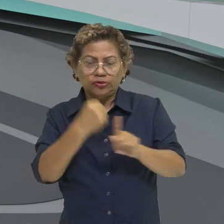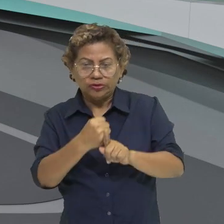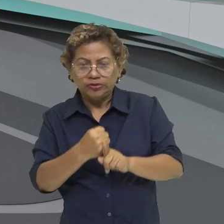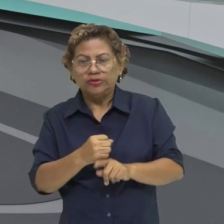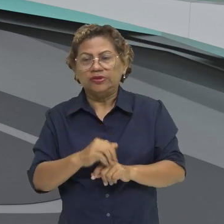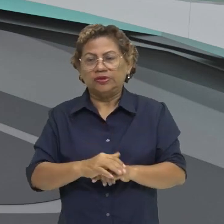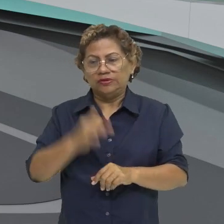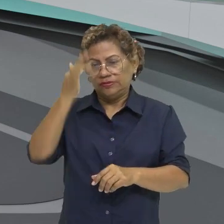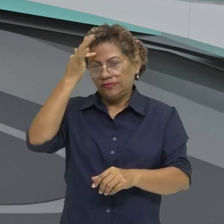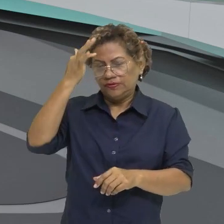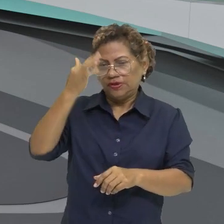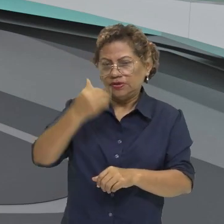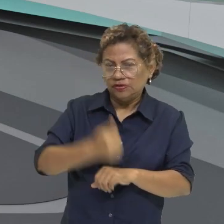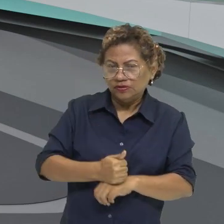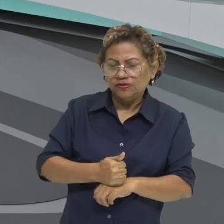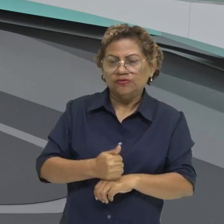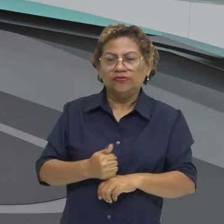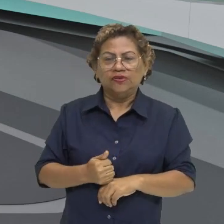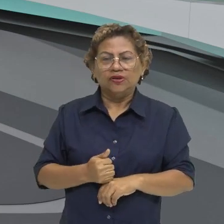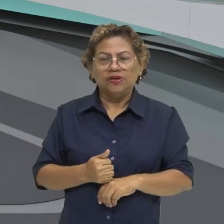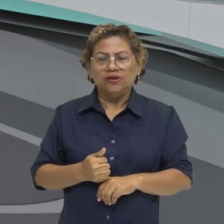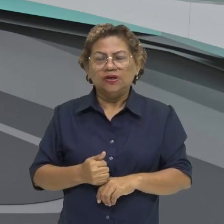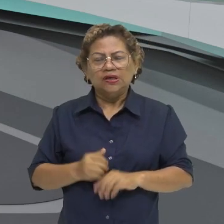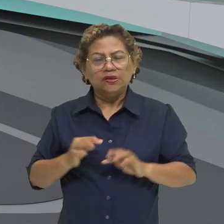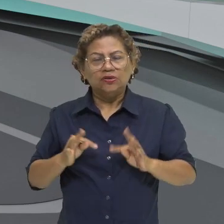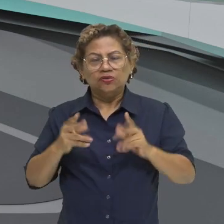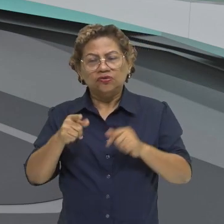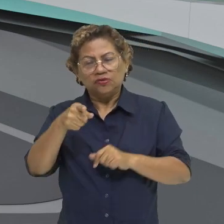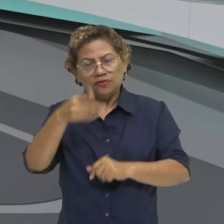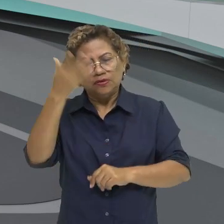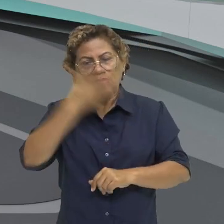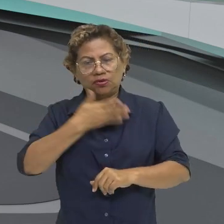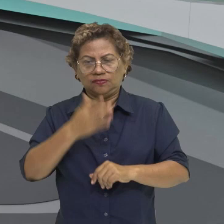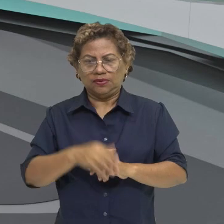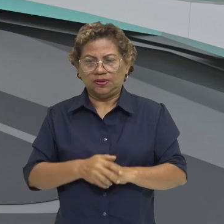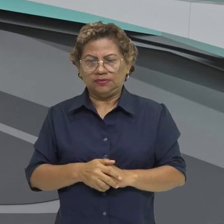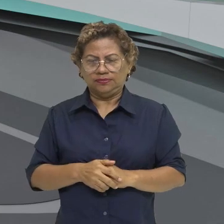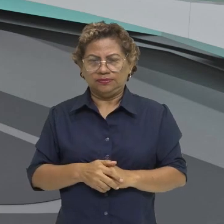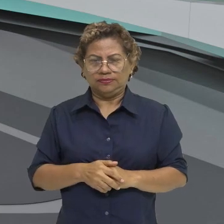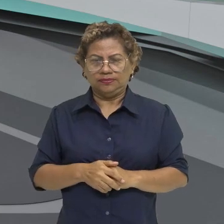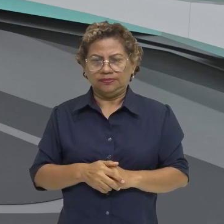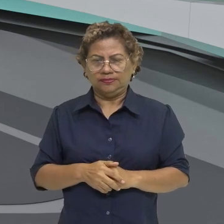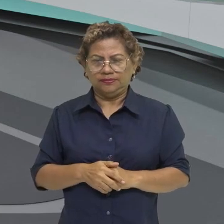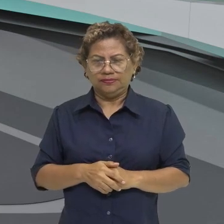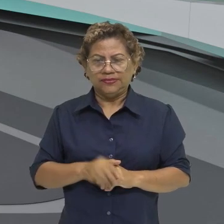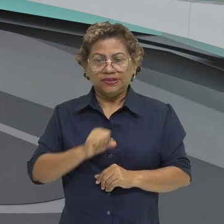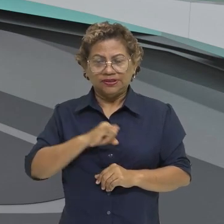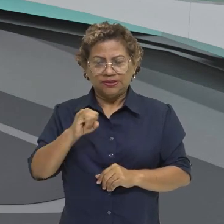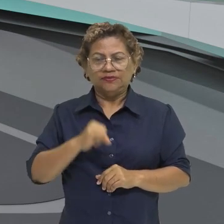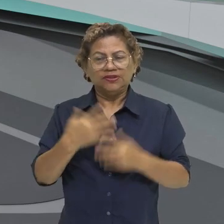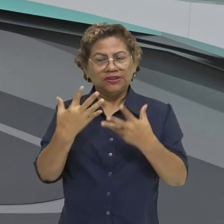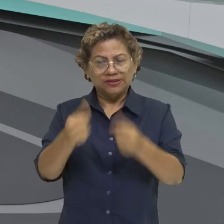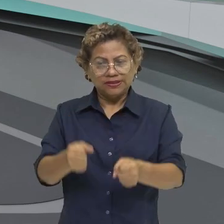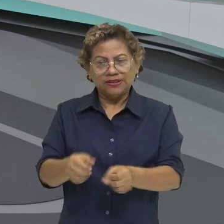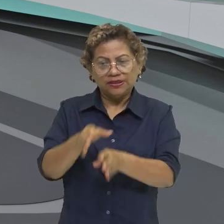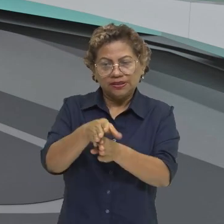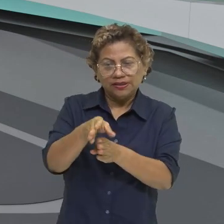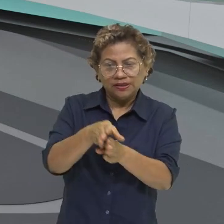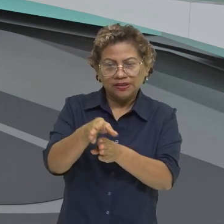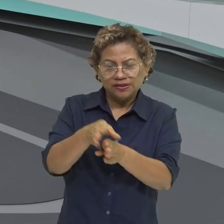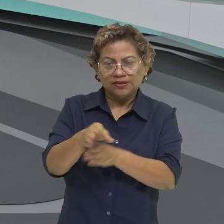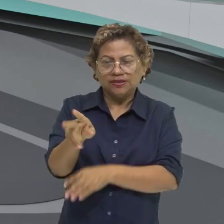E de uma forma tão especial, você poderá comprovar isso se você atender esse conselho que eu estou te dando. Comece a gostar da